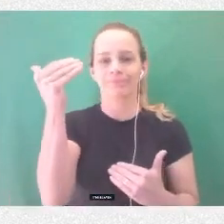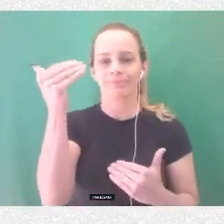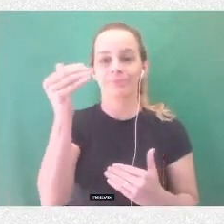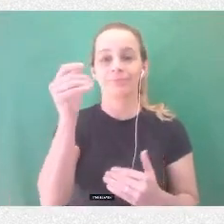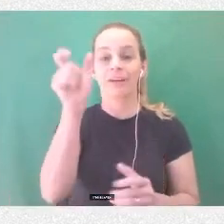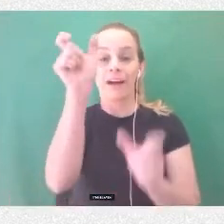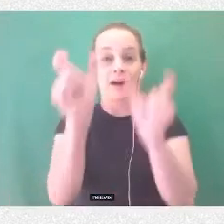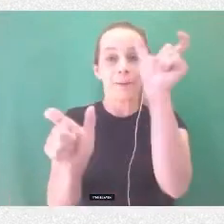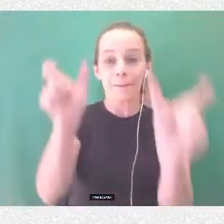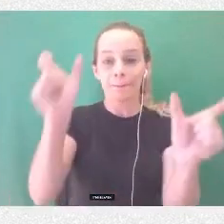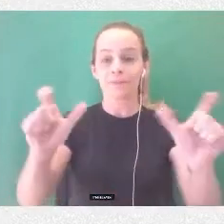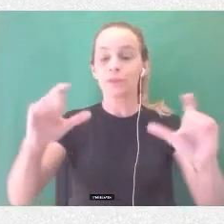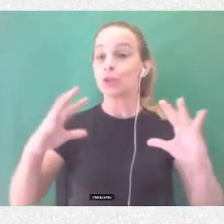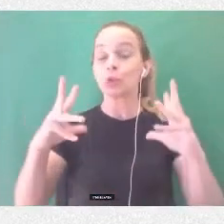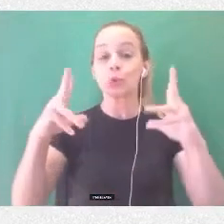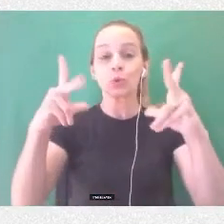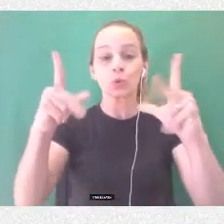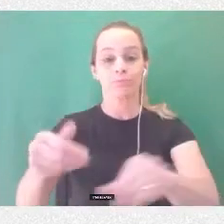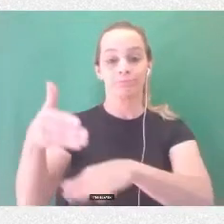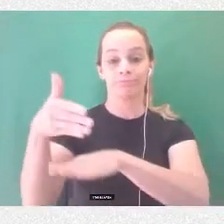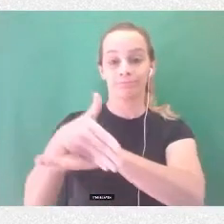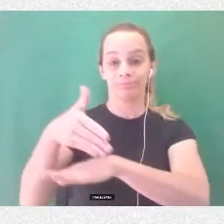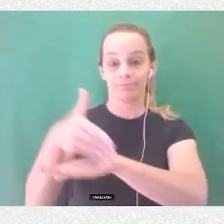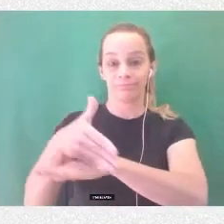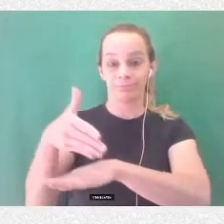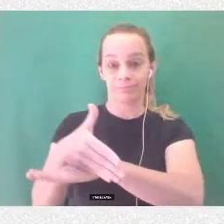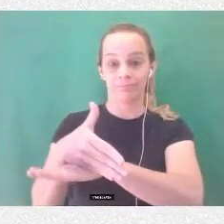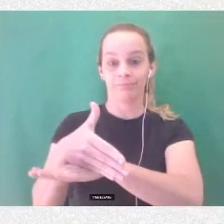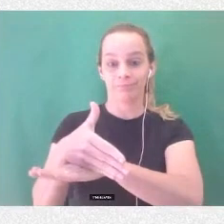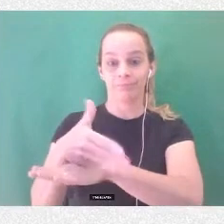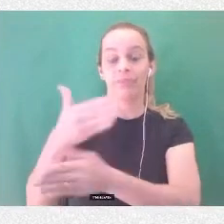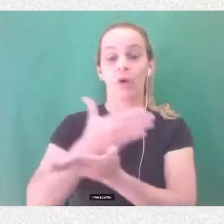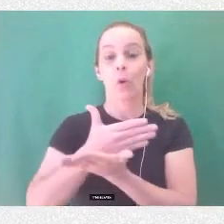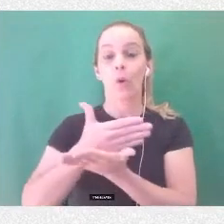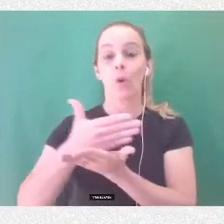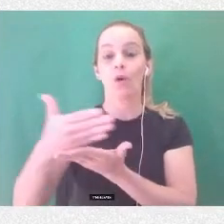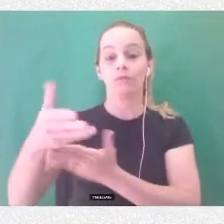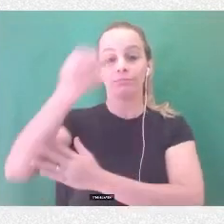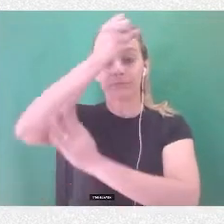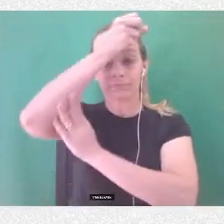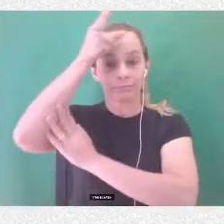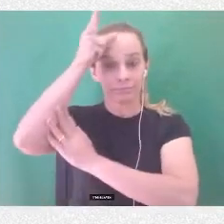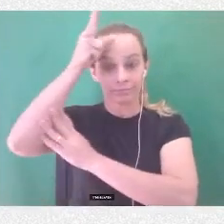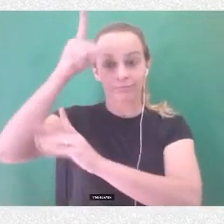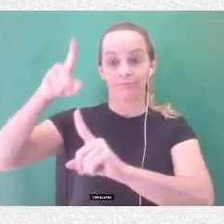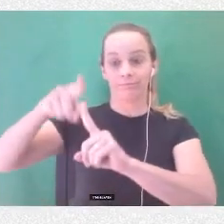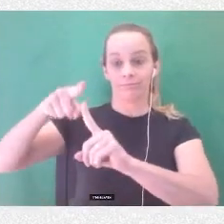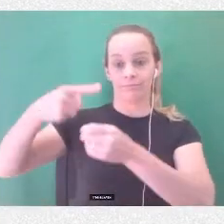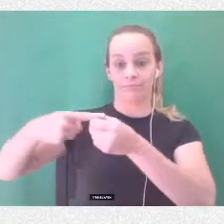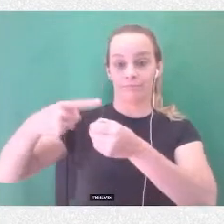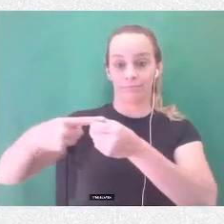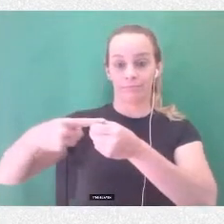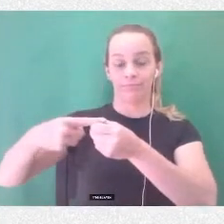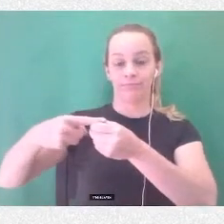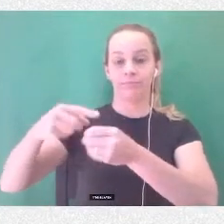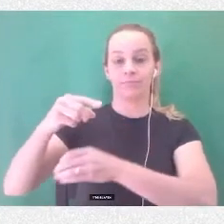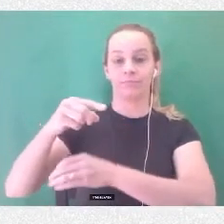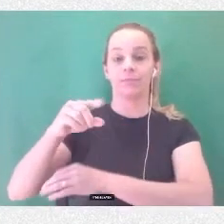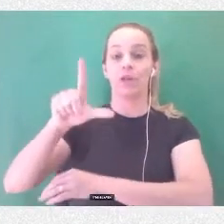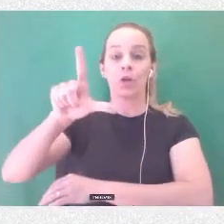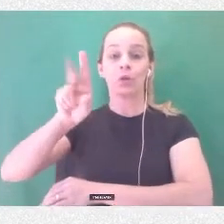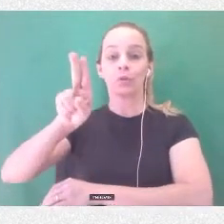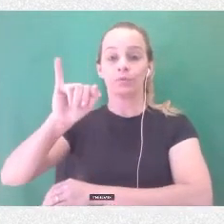presença de todos e todas, a começar pelo senhor prefeito de Toledo, Luiz Alberto Beto